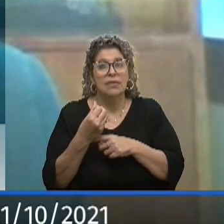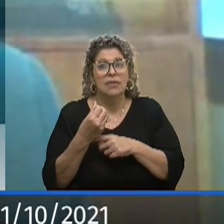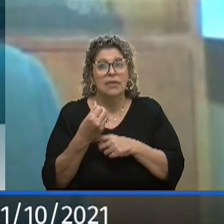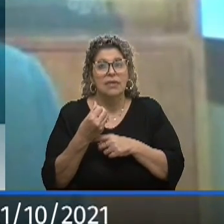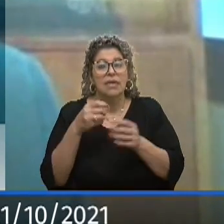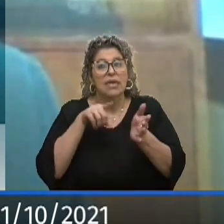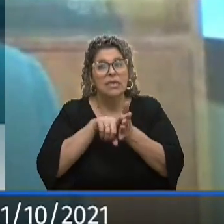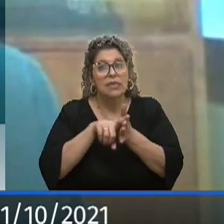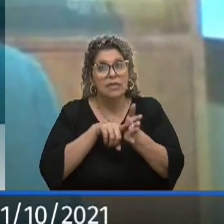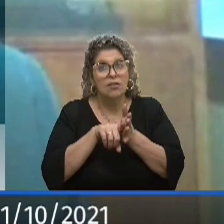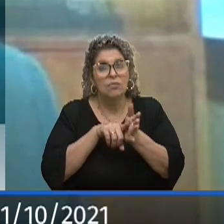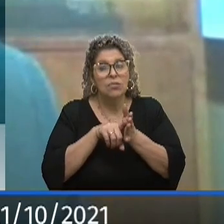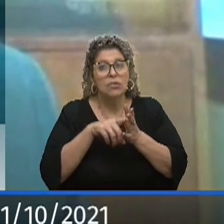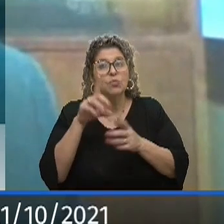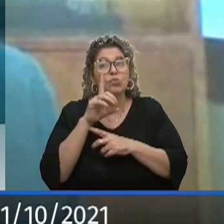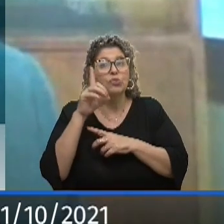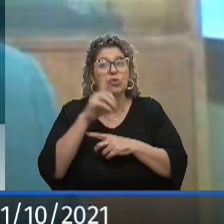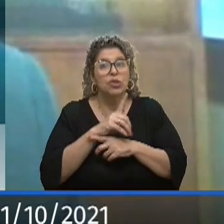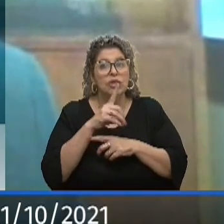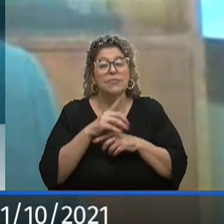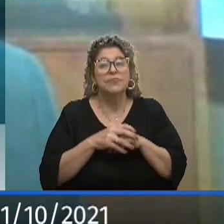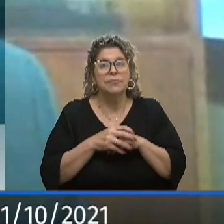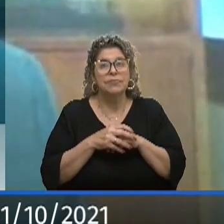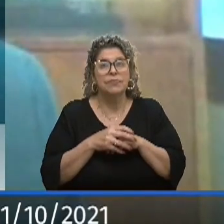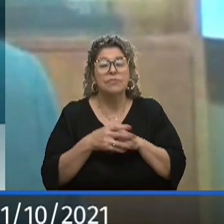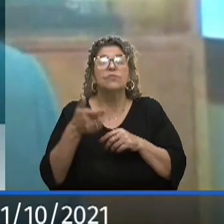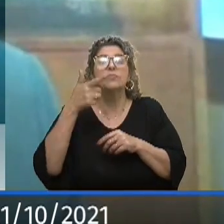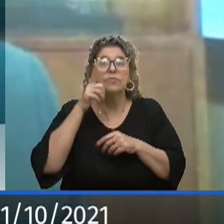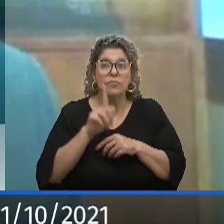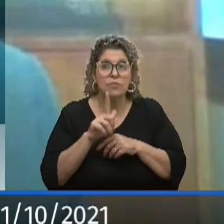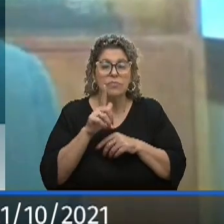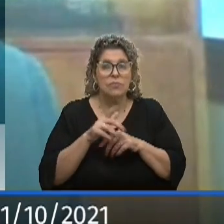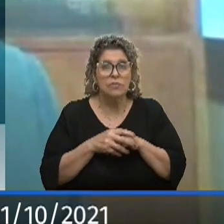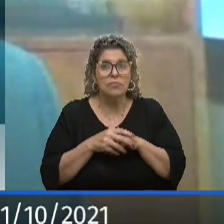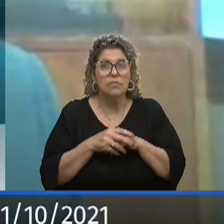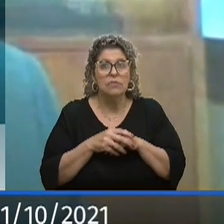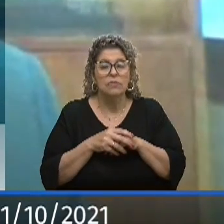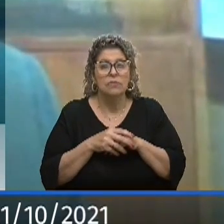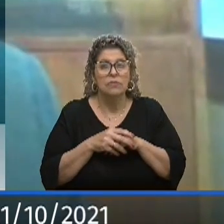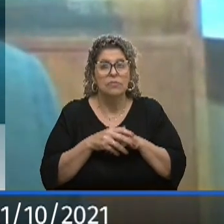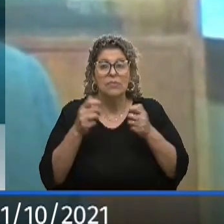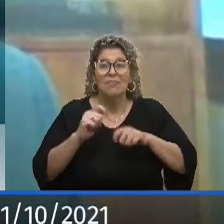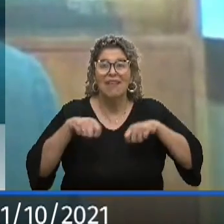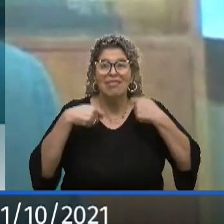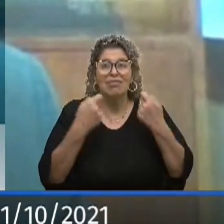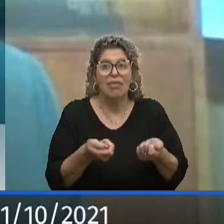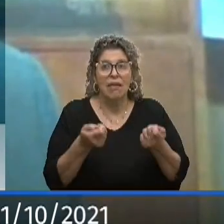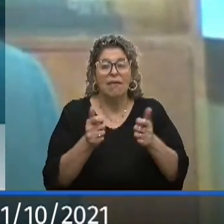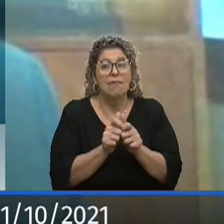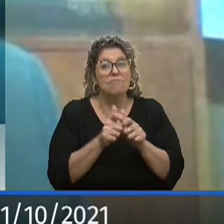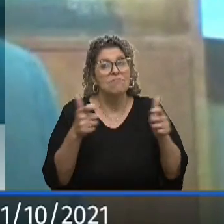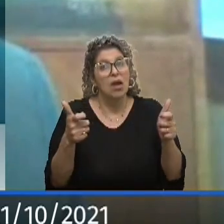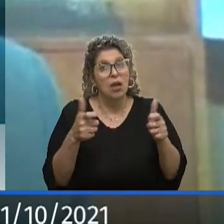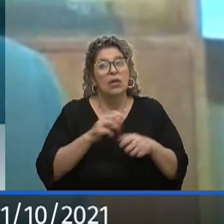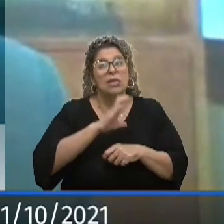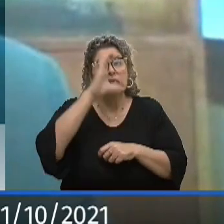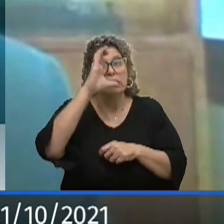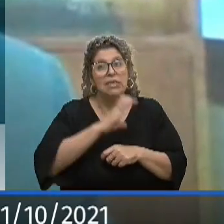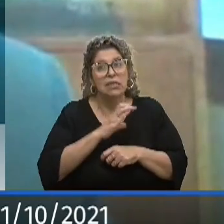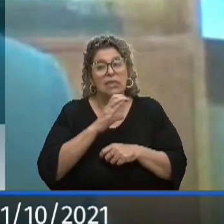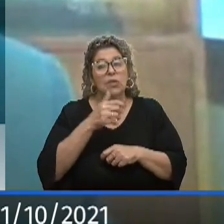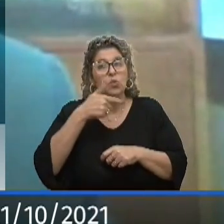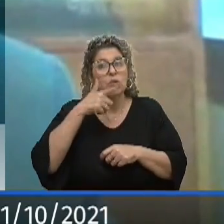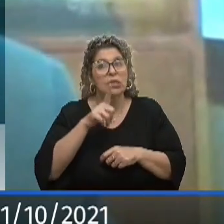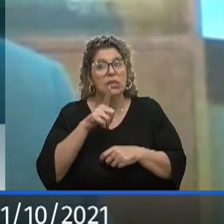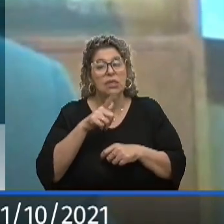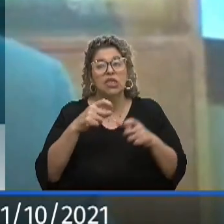meu objetivo aqui é que nós consigamos voltar a ter uma uma uma entrega maior que o cidadão possa